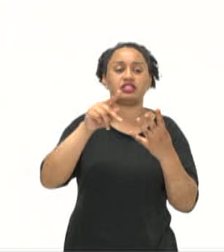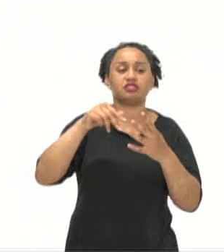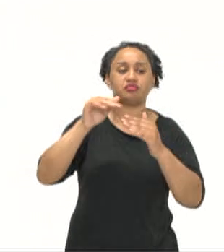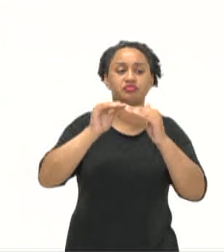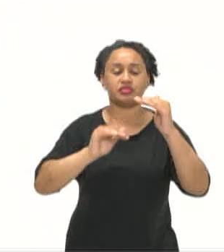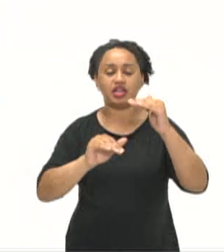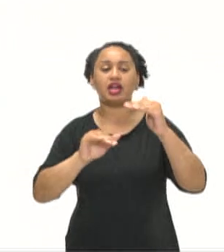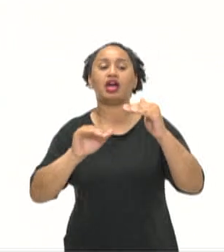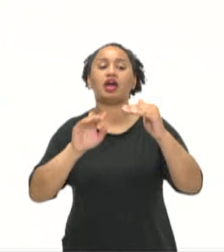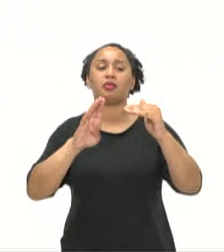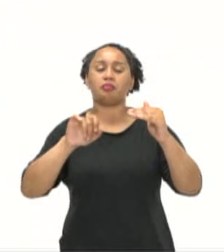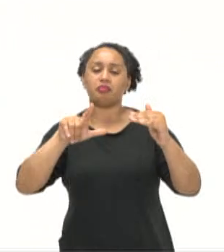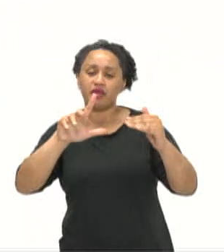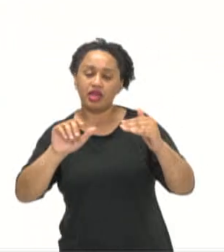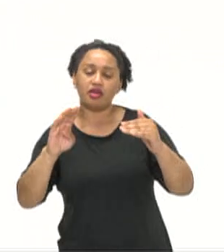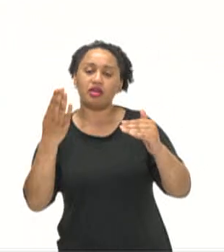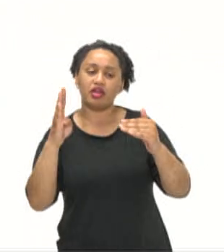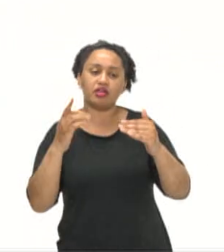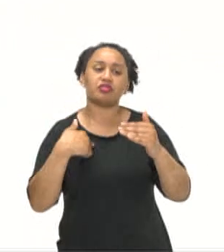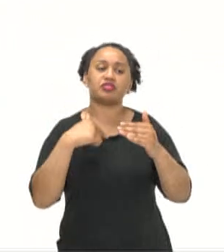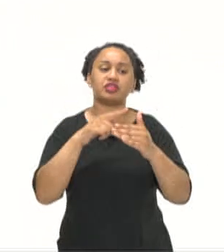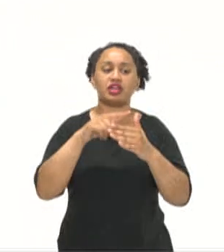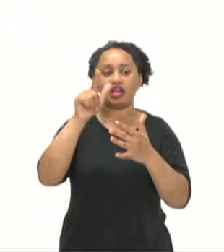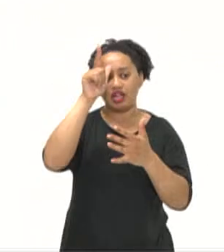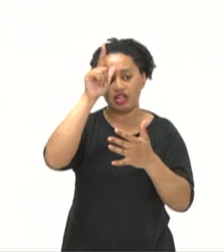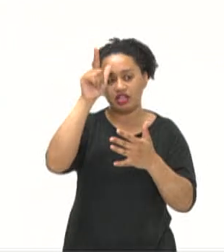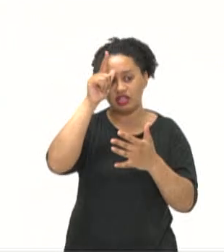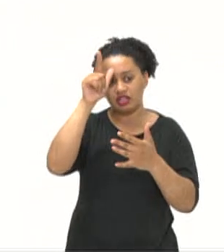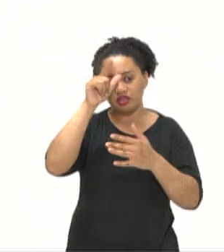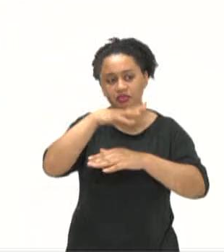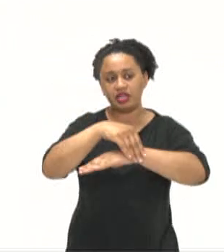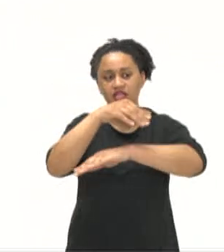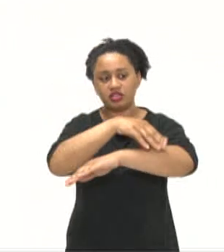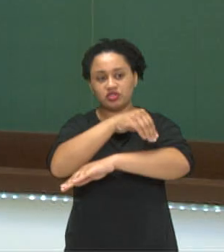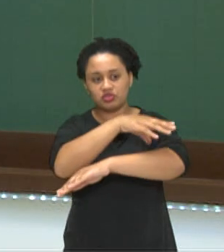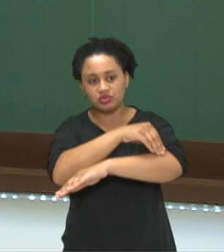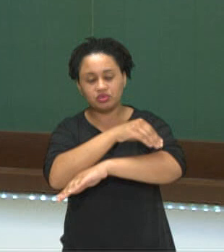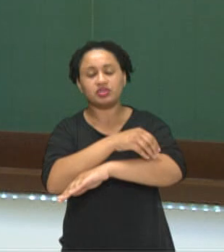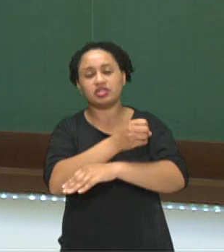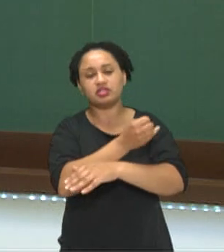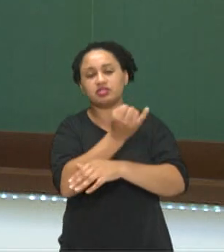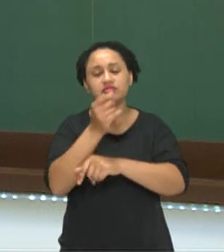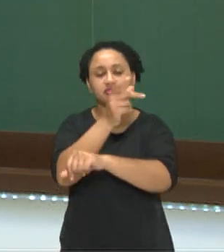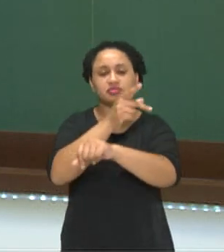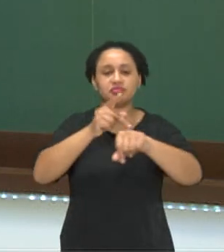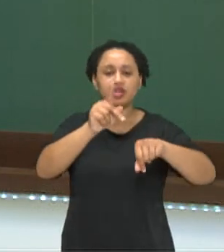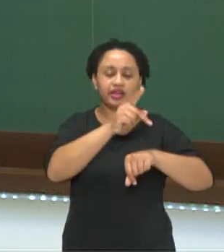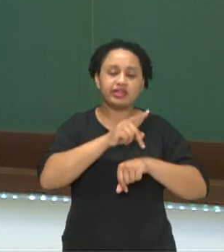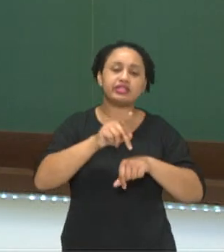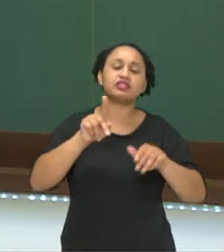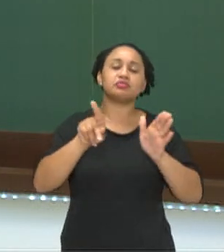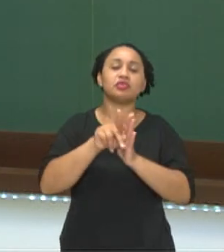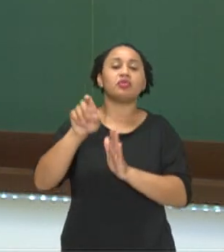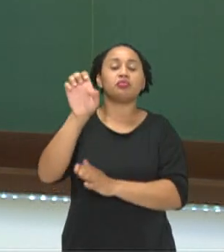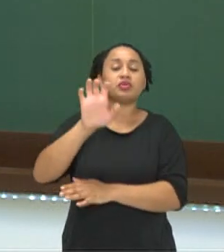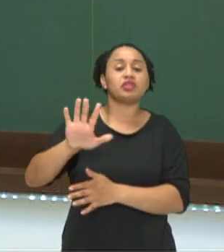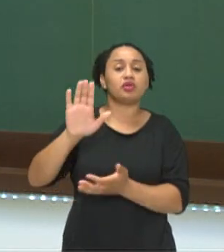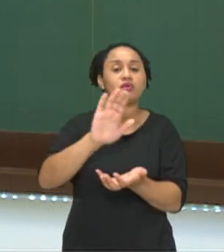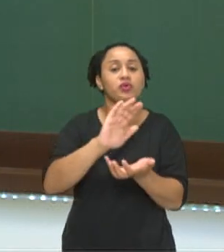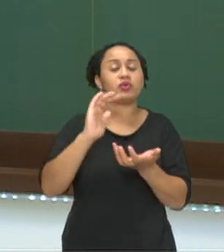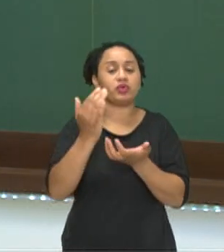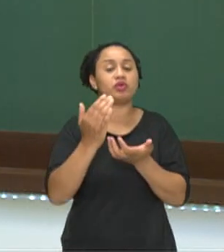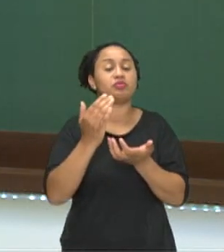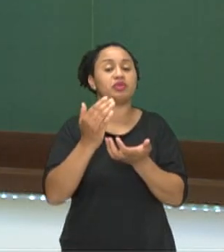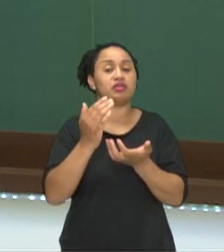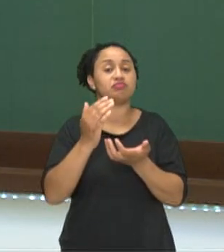Alemanha, Áustria, Suíça, Luxemburgo e Liechtenstein, sendo alguns dos países da Europa Ocidental